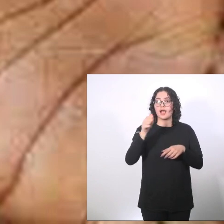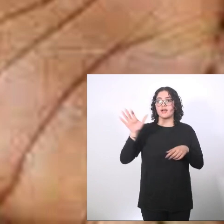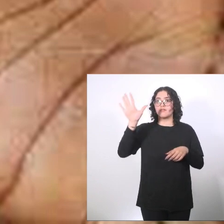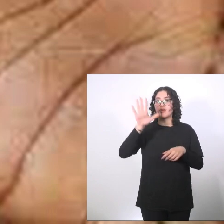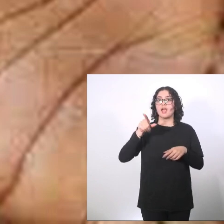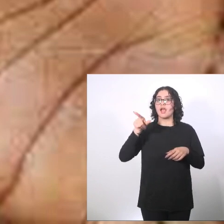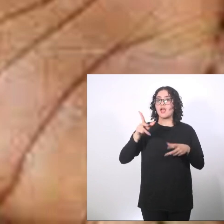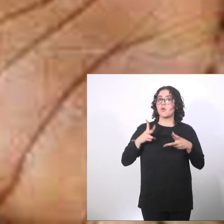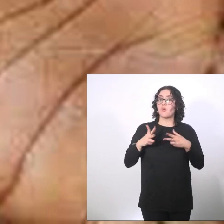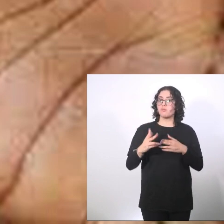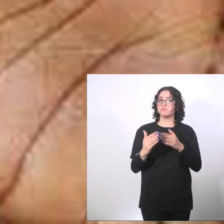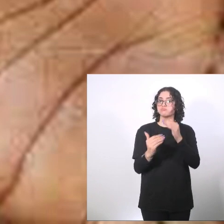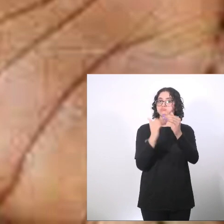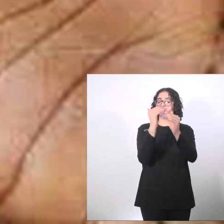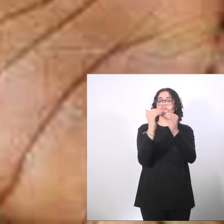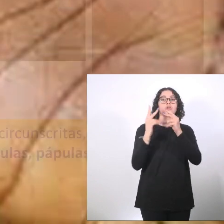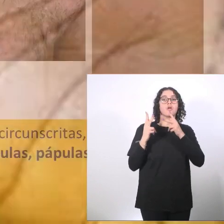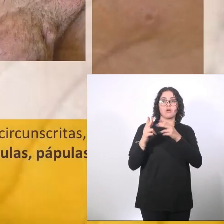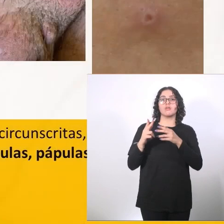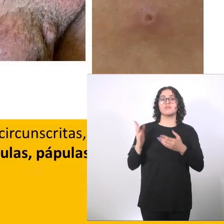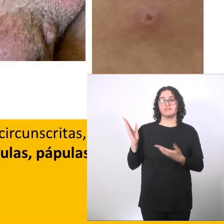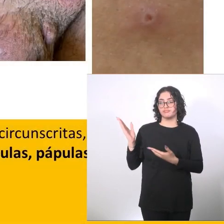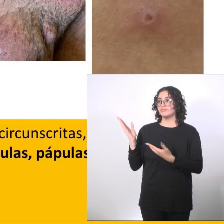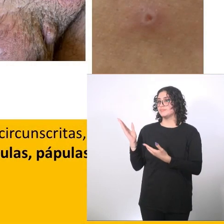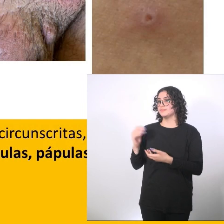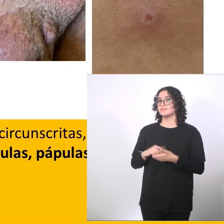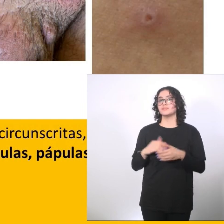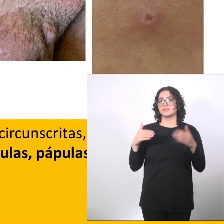mesmo estágio de evolução. Próximo.